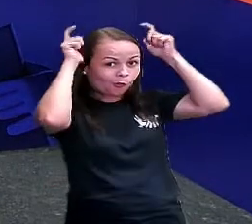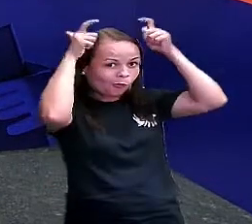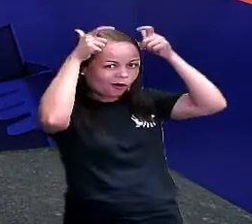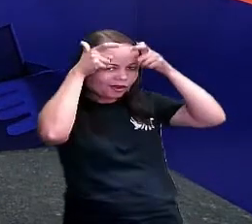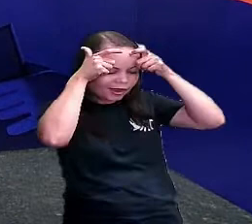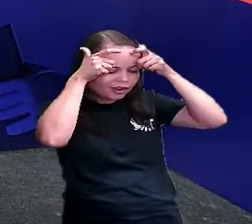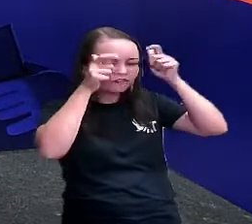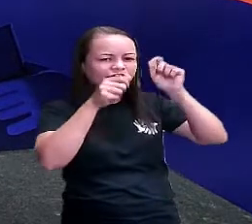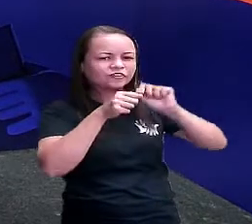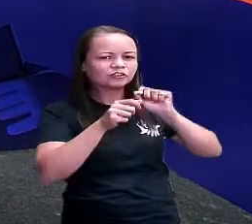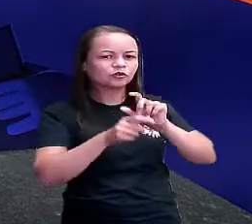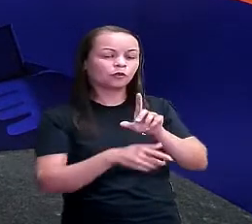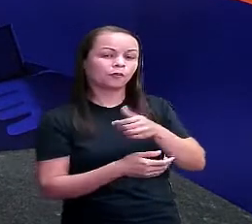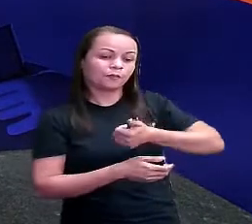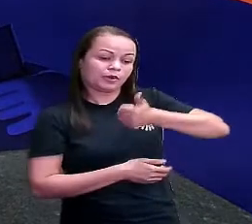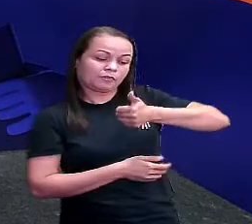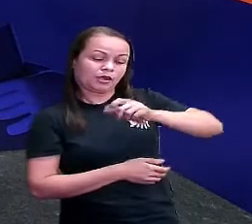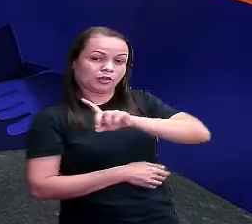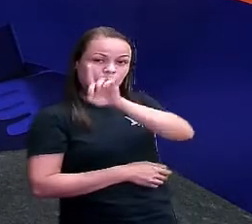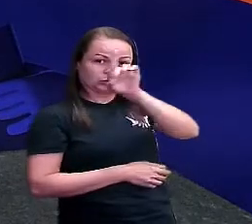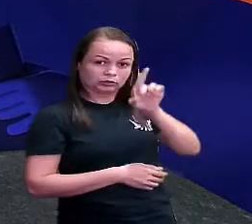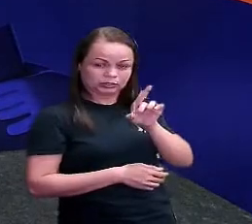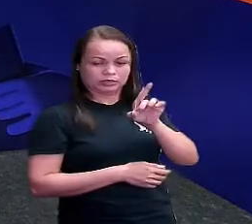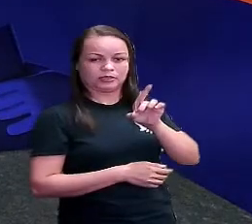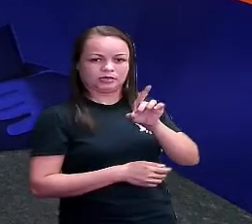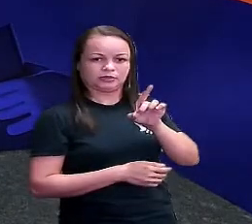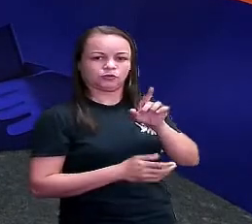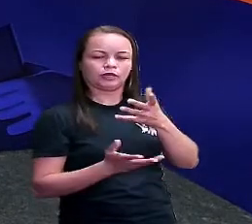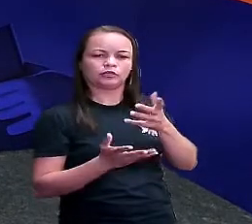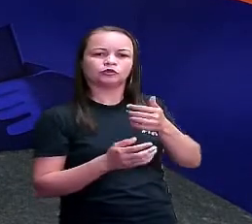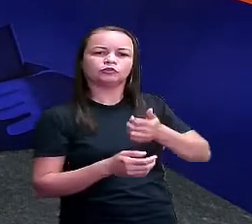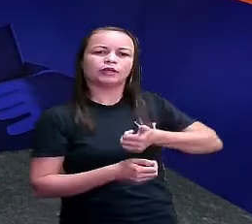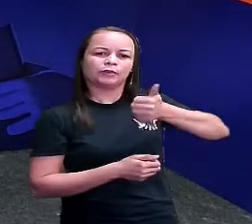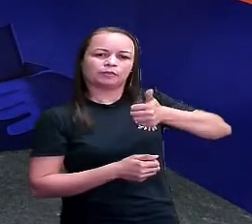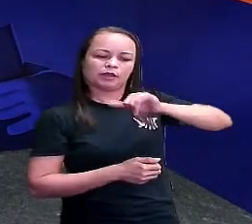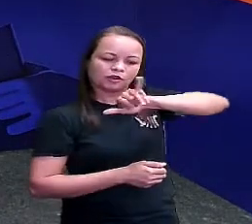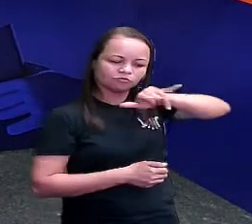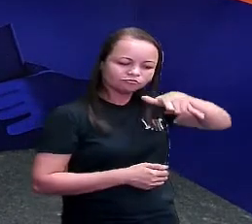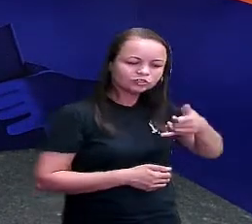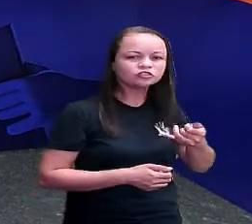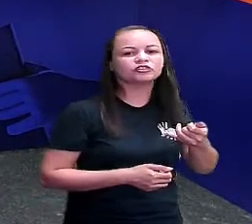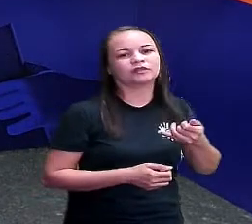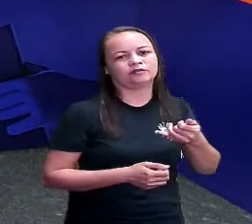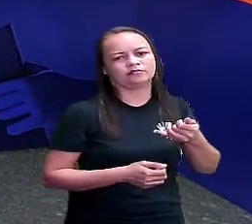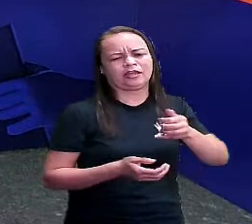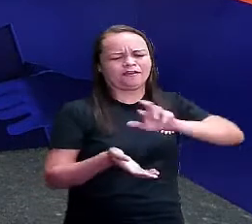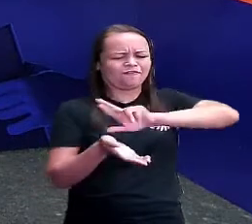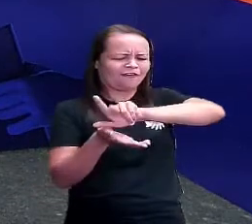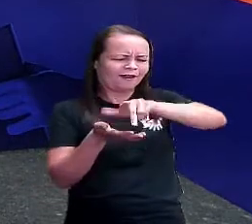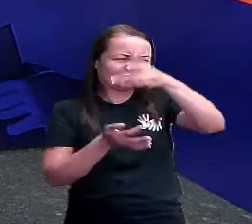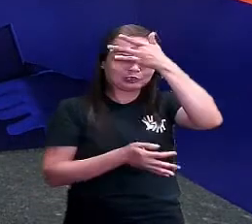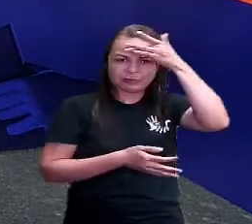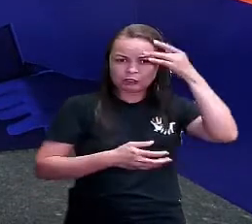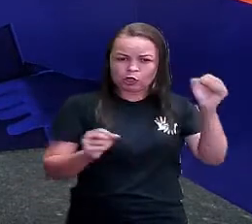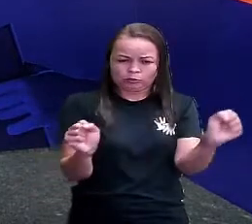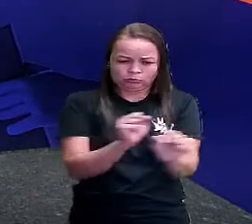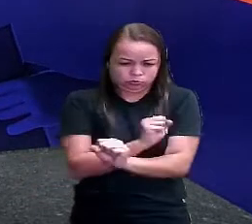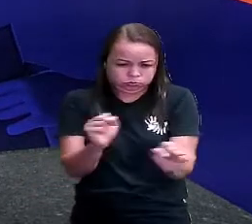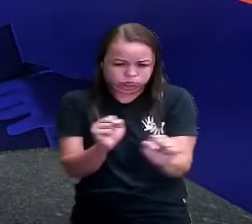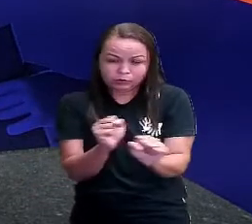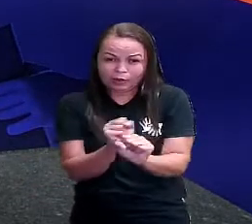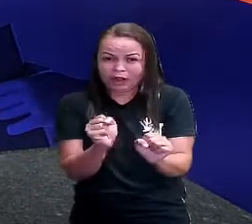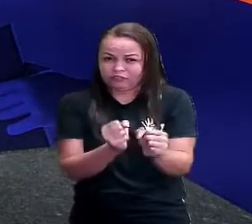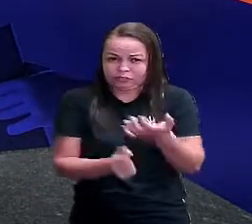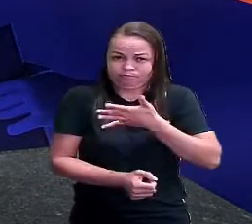o primeiro dia do ano se transformasse em dia 1º de janeiro. Muitas pessoas ficaram muito bravas e não gostaram